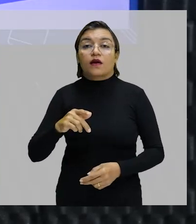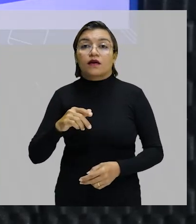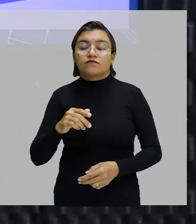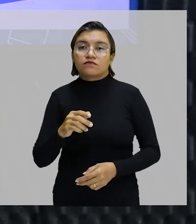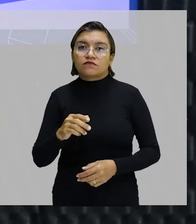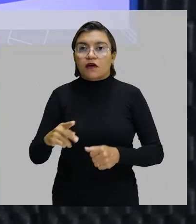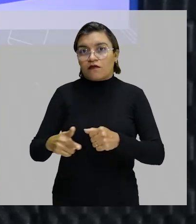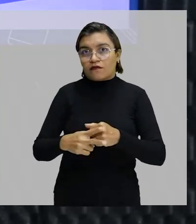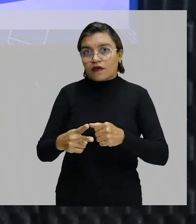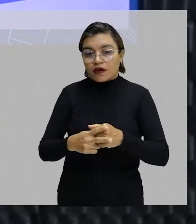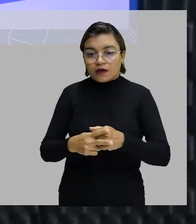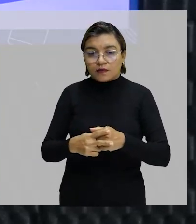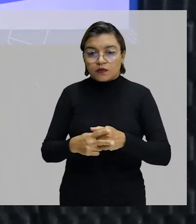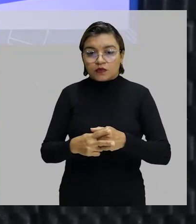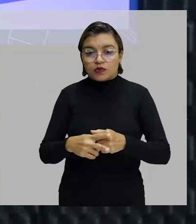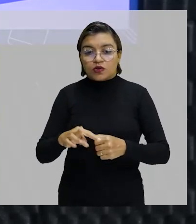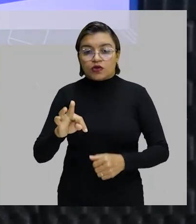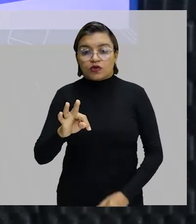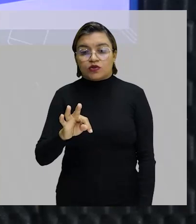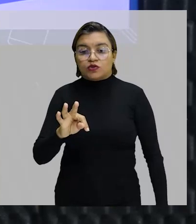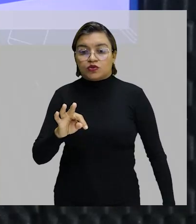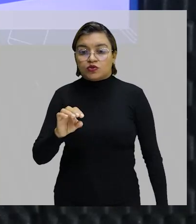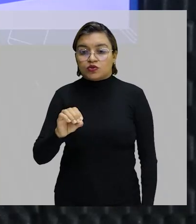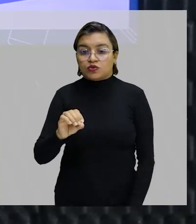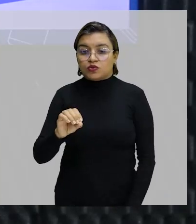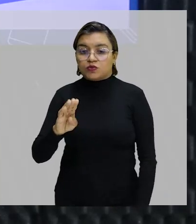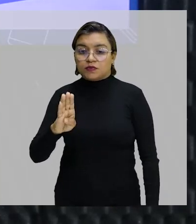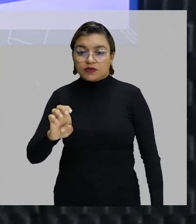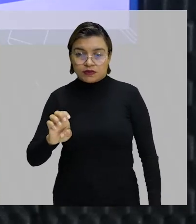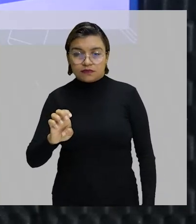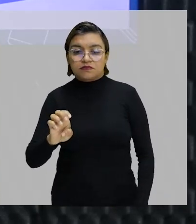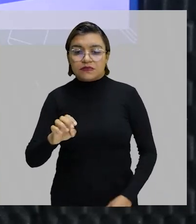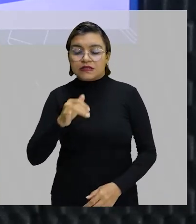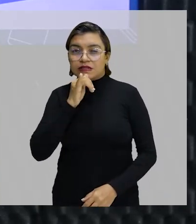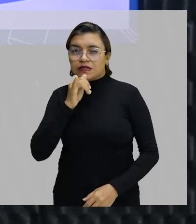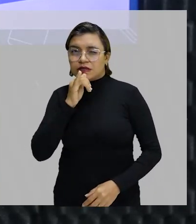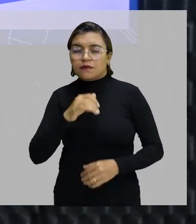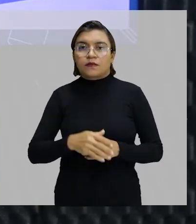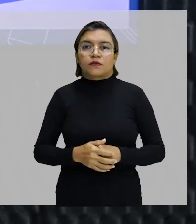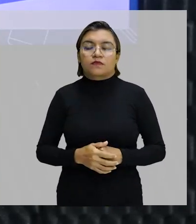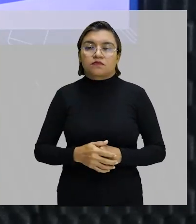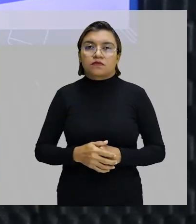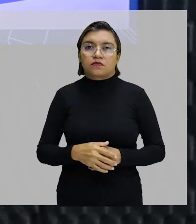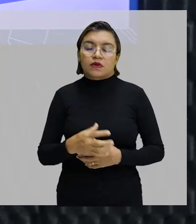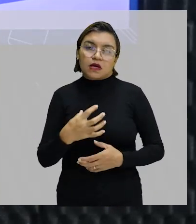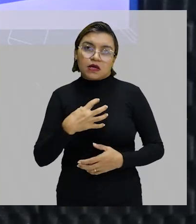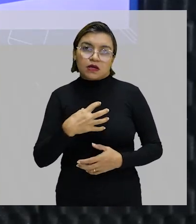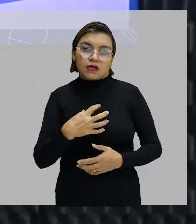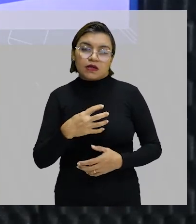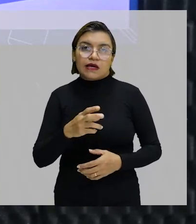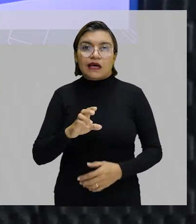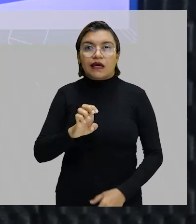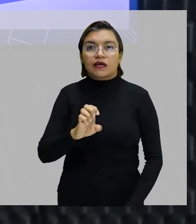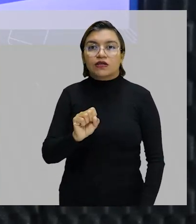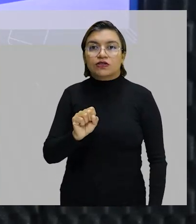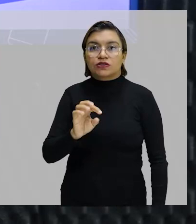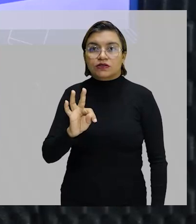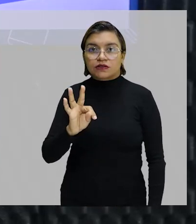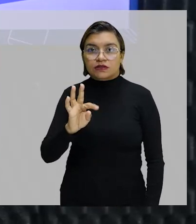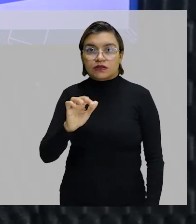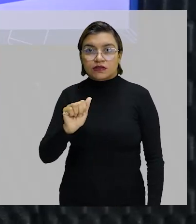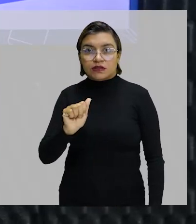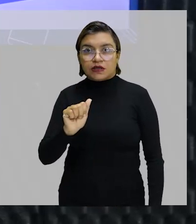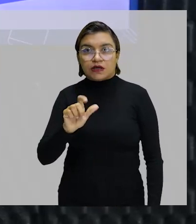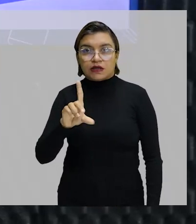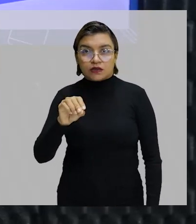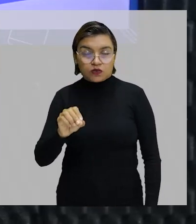be. A tradução dele ao pé da letra seria estado ou sido, as duas formas, tá